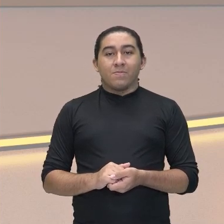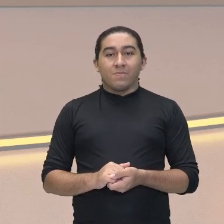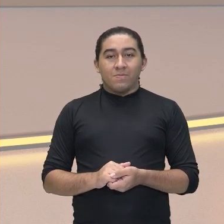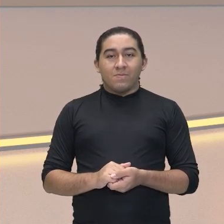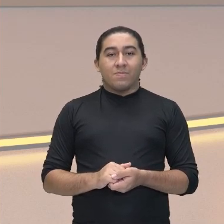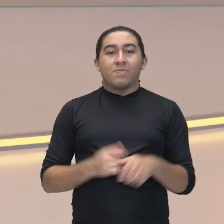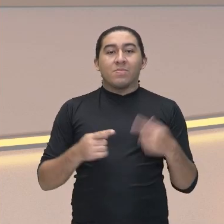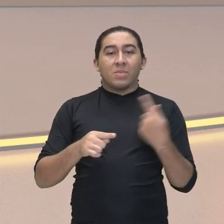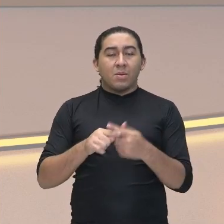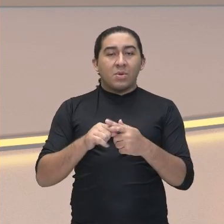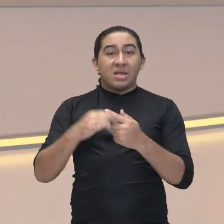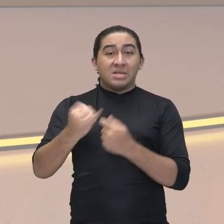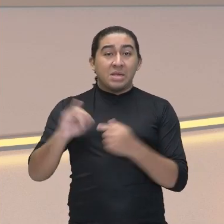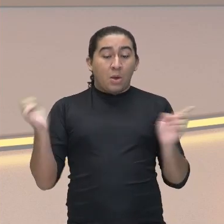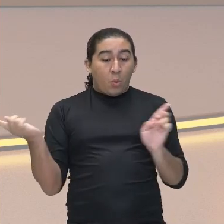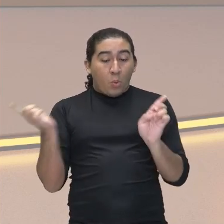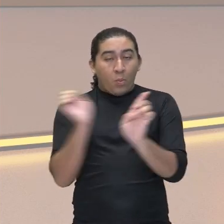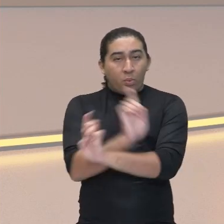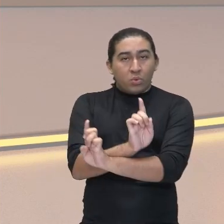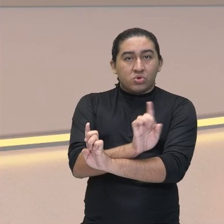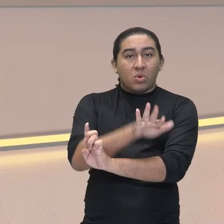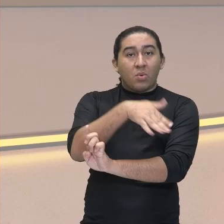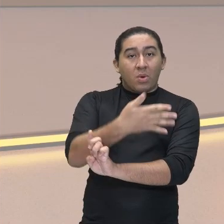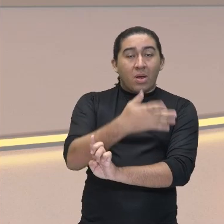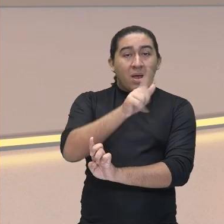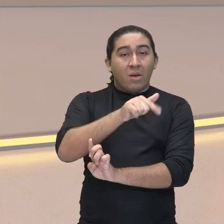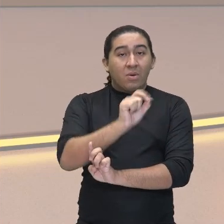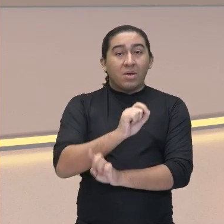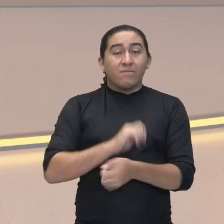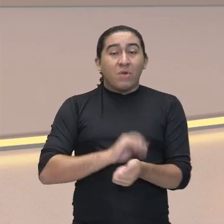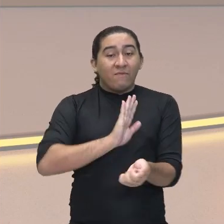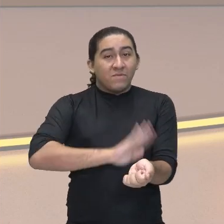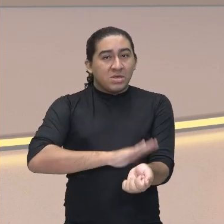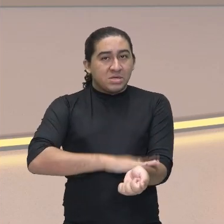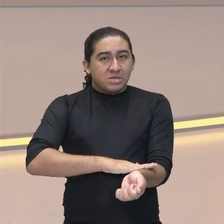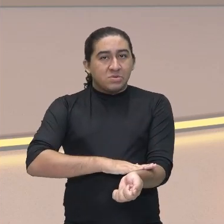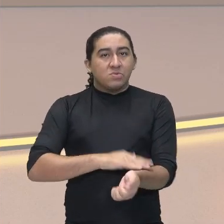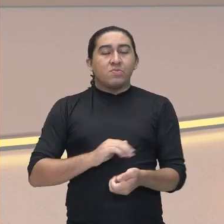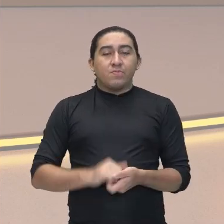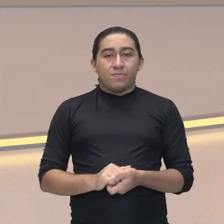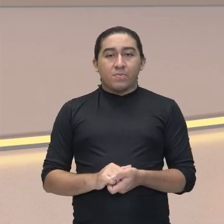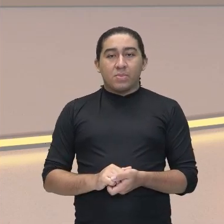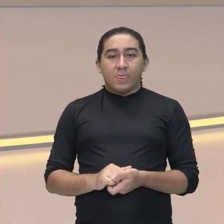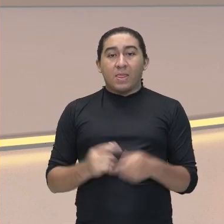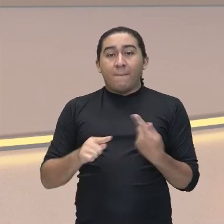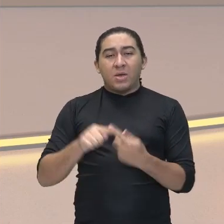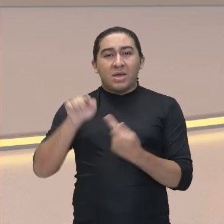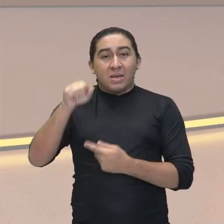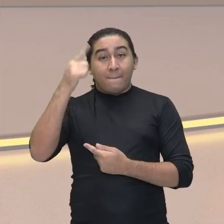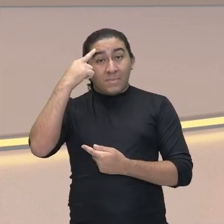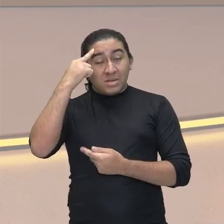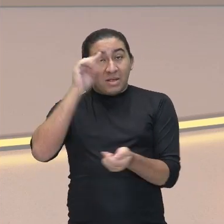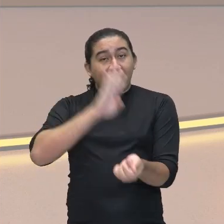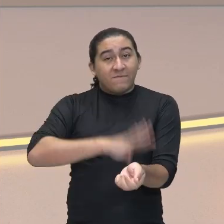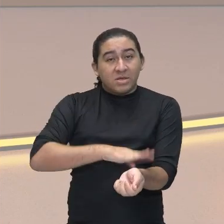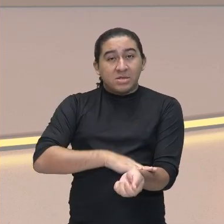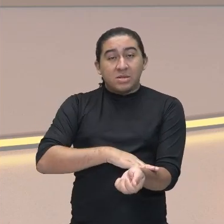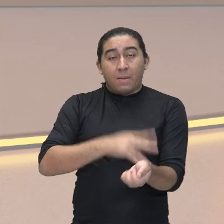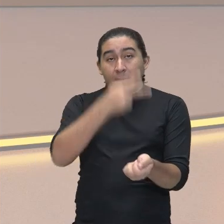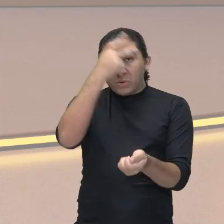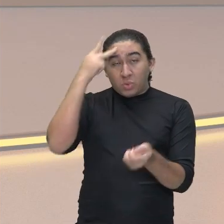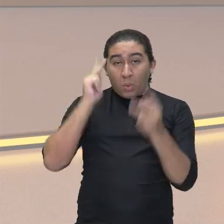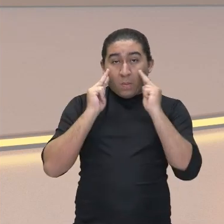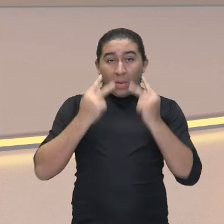oposto à virtude, são os vícios. E, segundo ele, os vícios corrompem o ser humano.